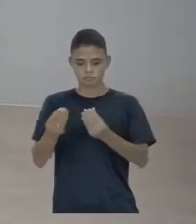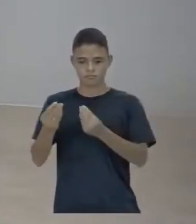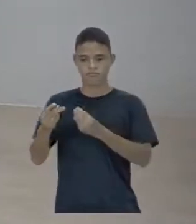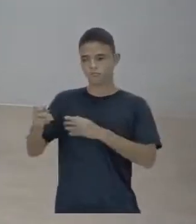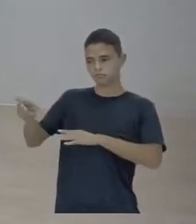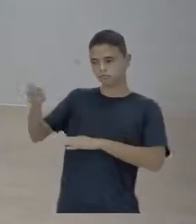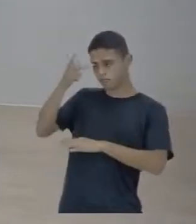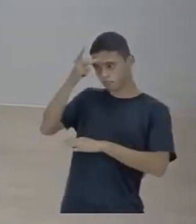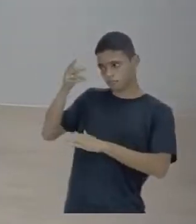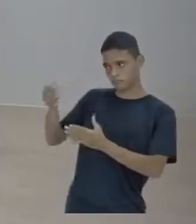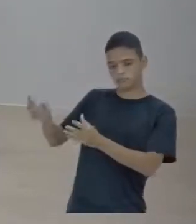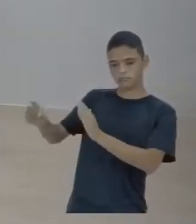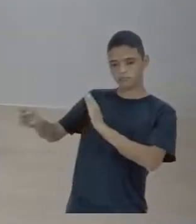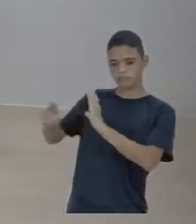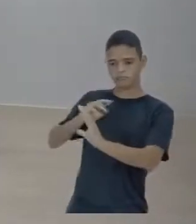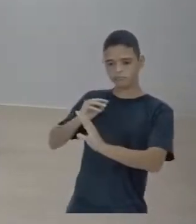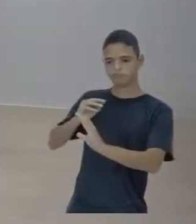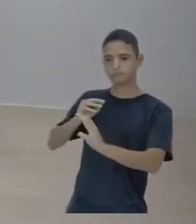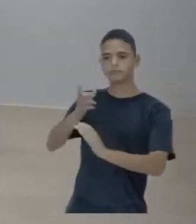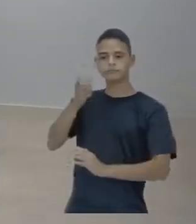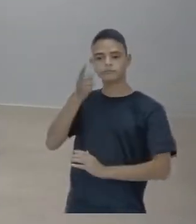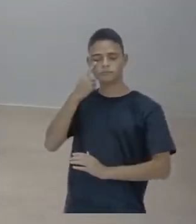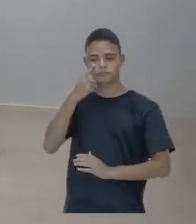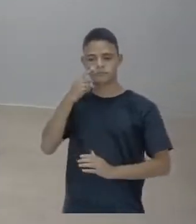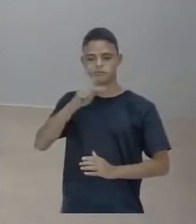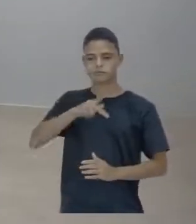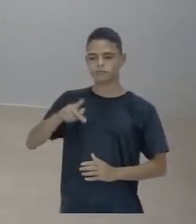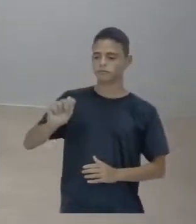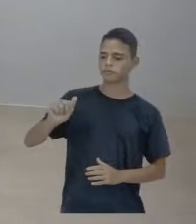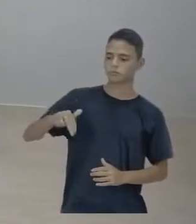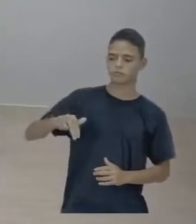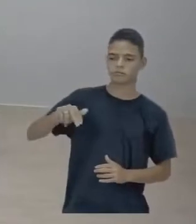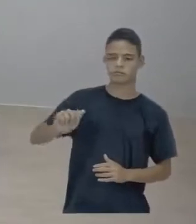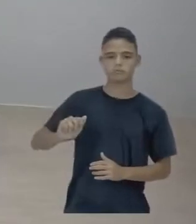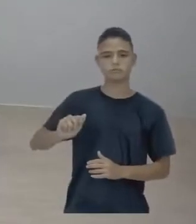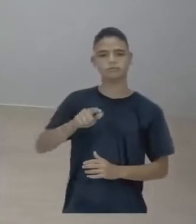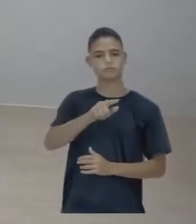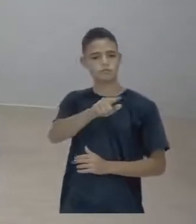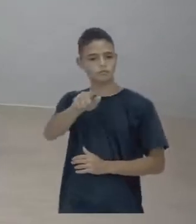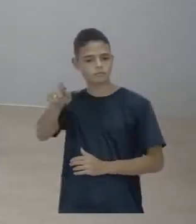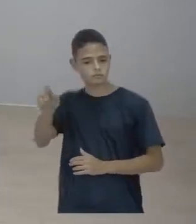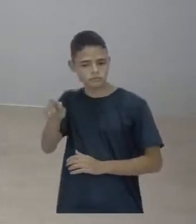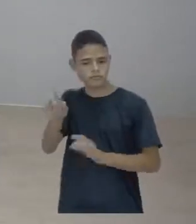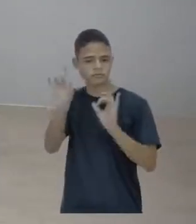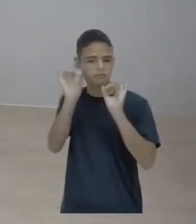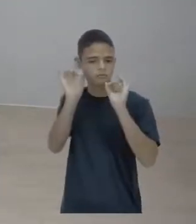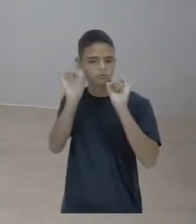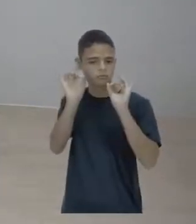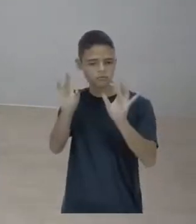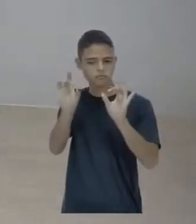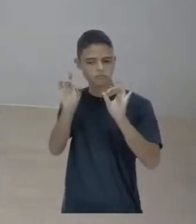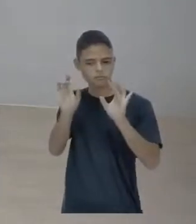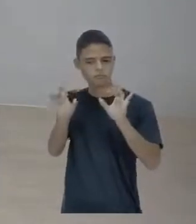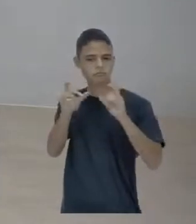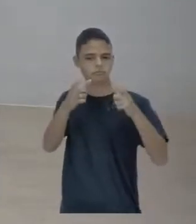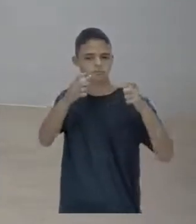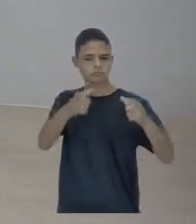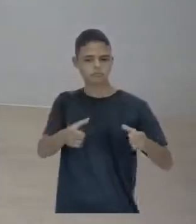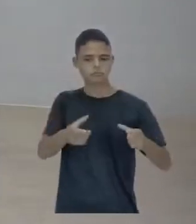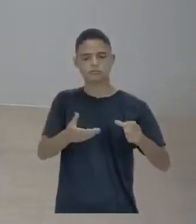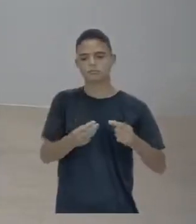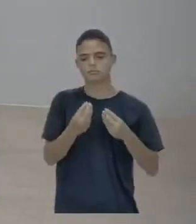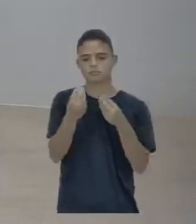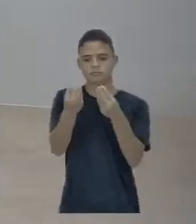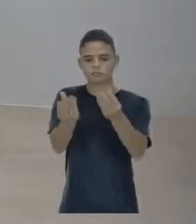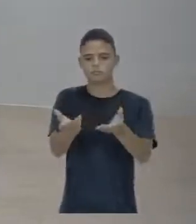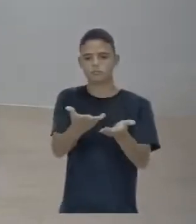professora Ana, que eu vou ler, né? Por não favor. tem como não ler. Ela fala, vocês merecem um lugar especial como esse. Gente, amo. Aqui tá indo. A gente está